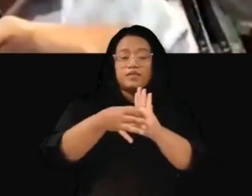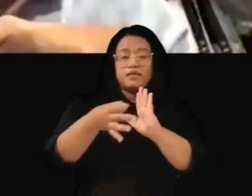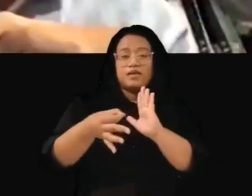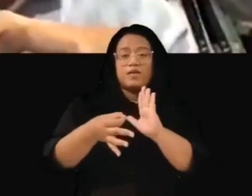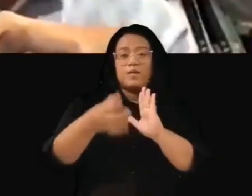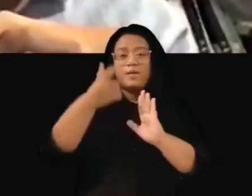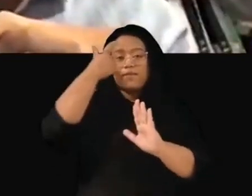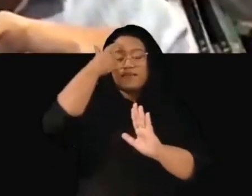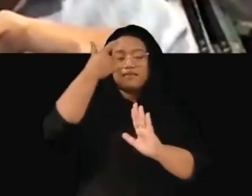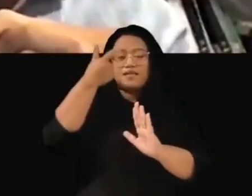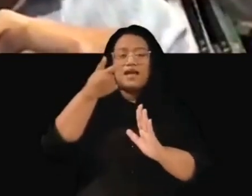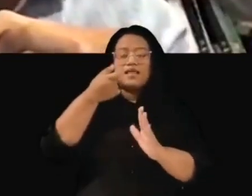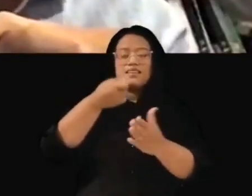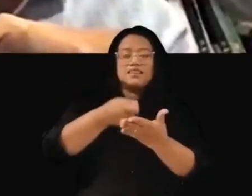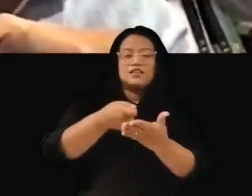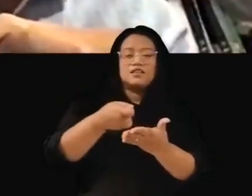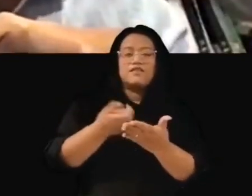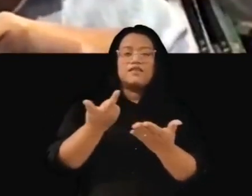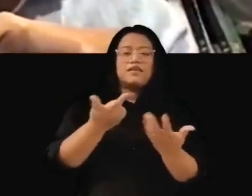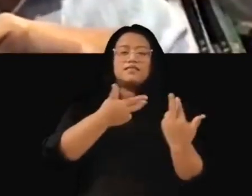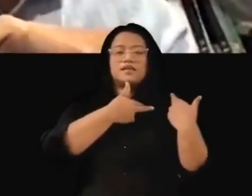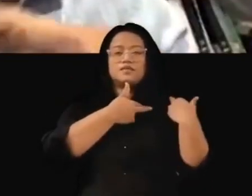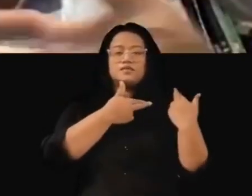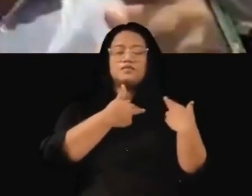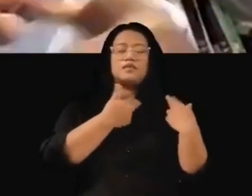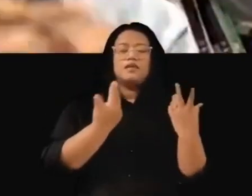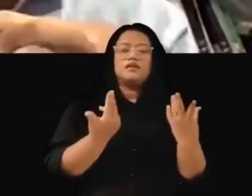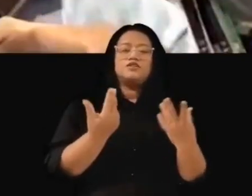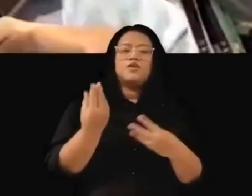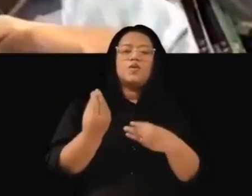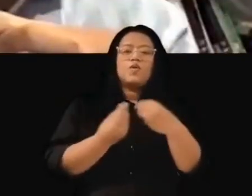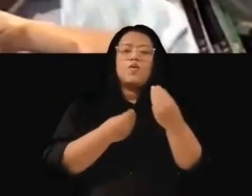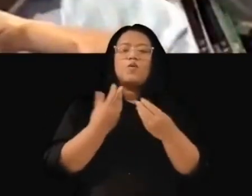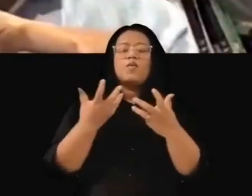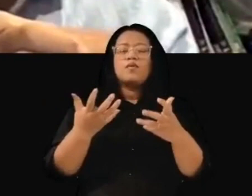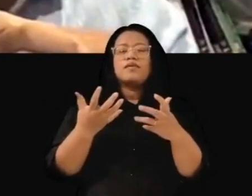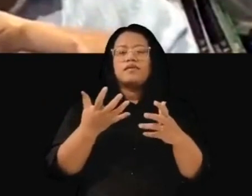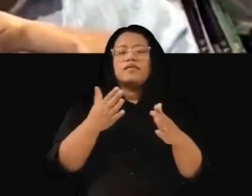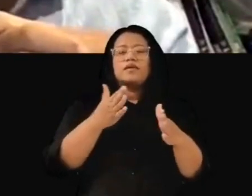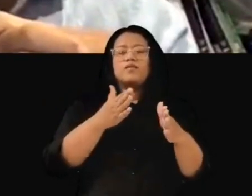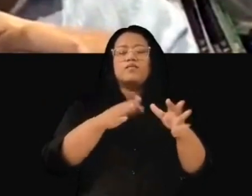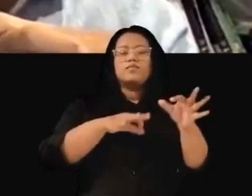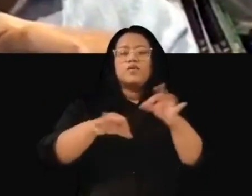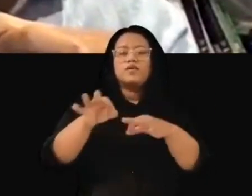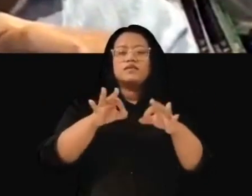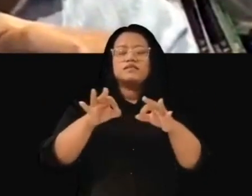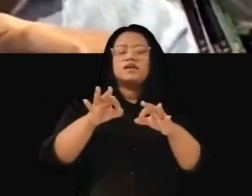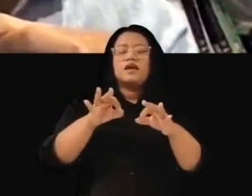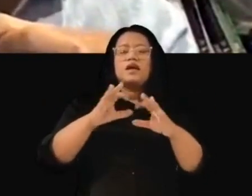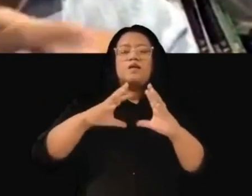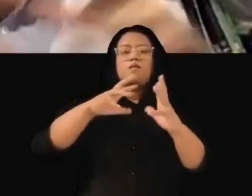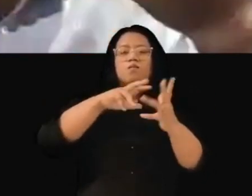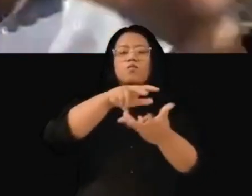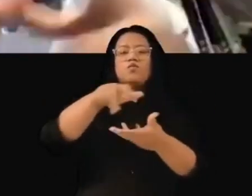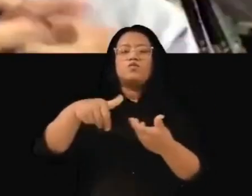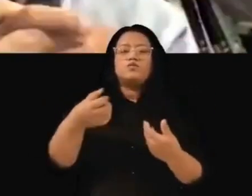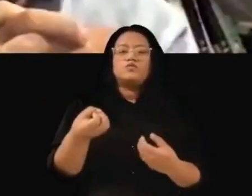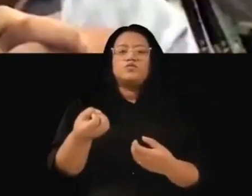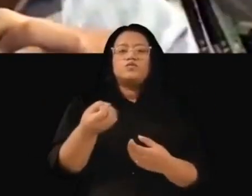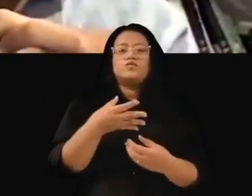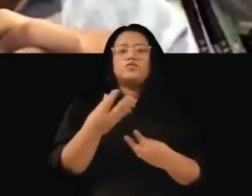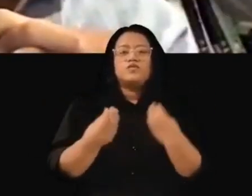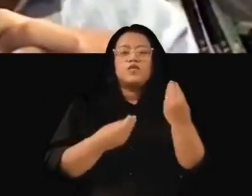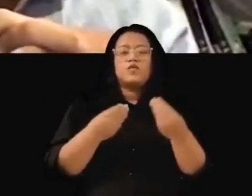devir. Pensar de que maneira queremos organizar um novo mundo, um mundo onde esse cenário de